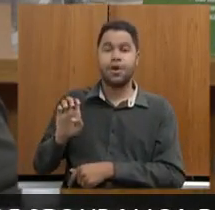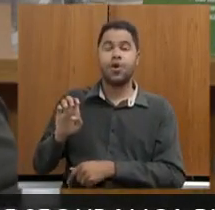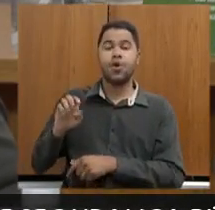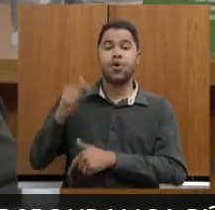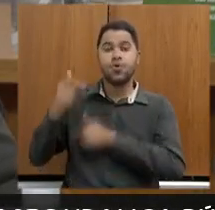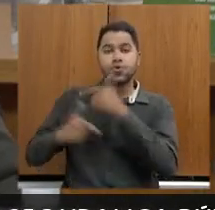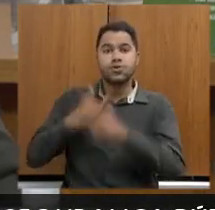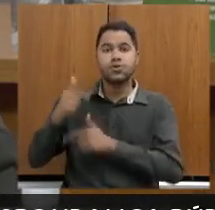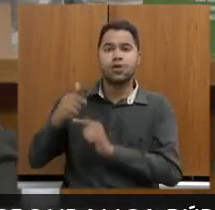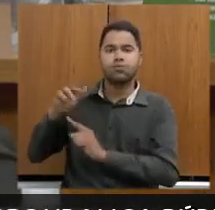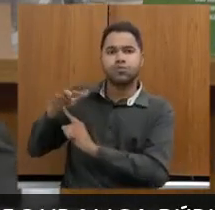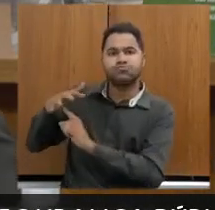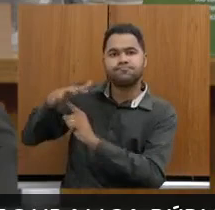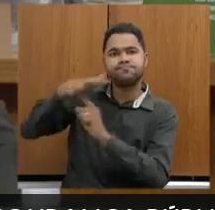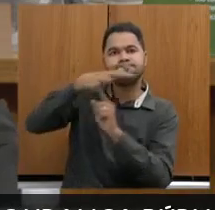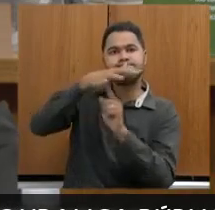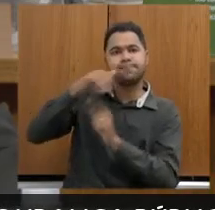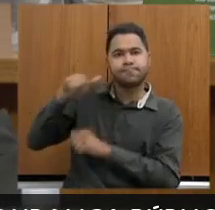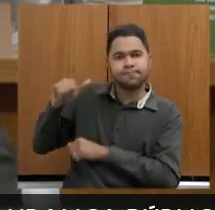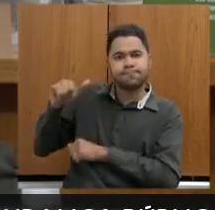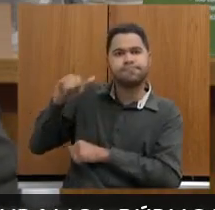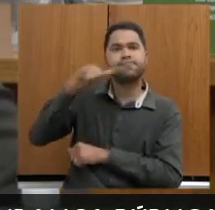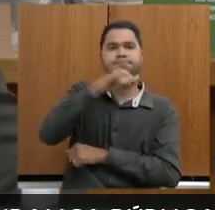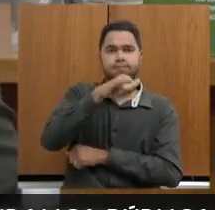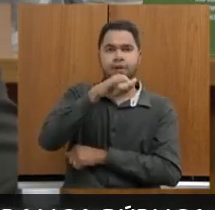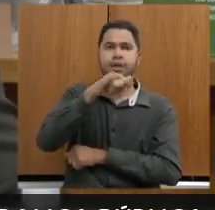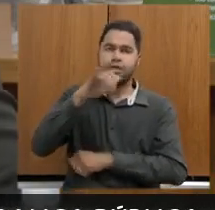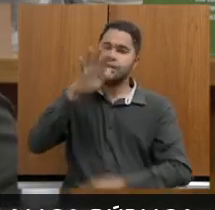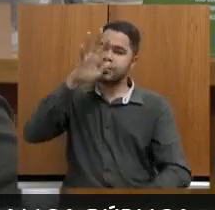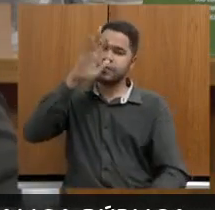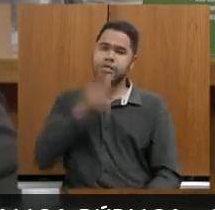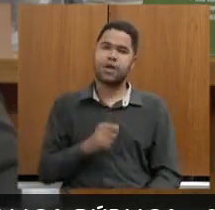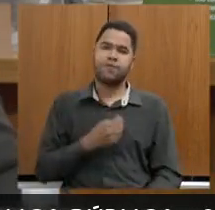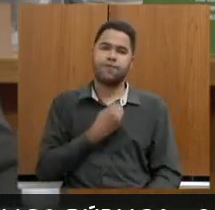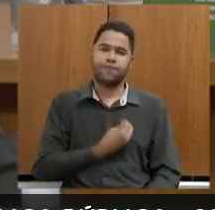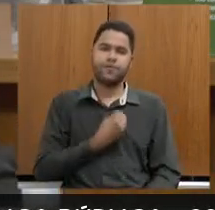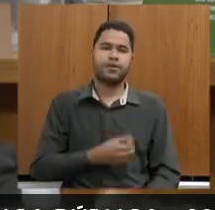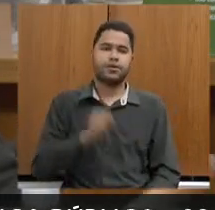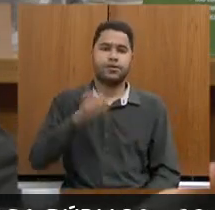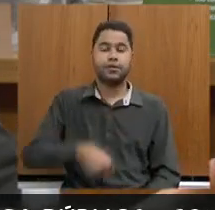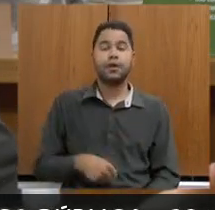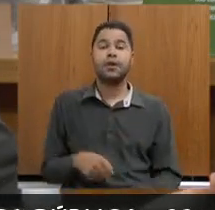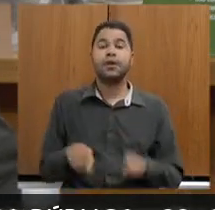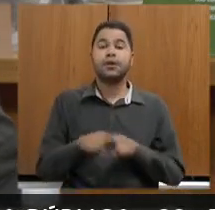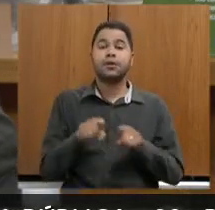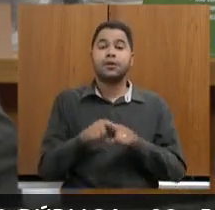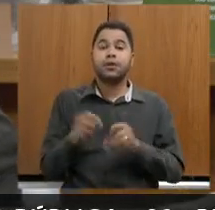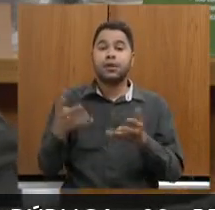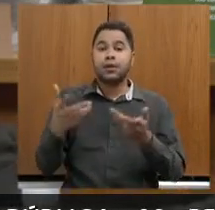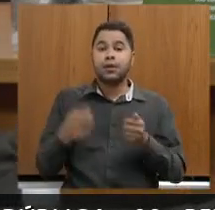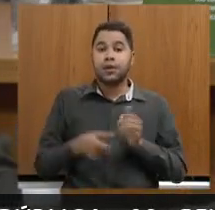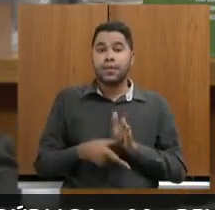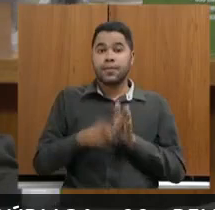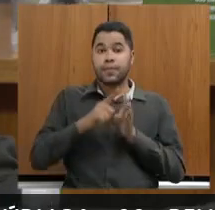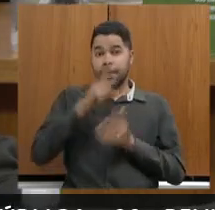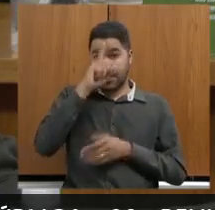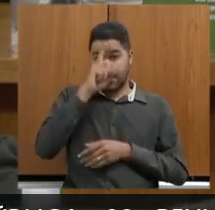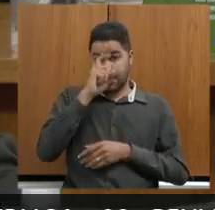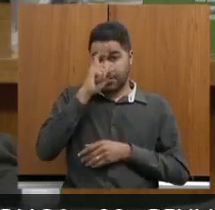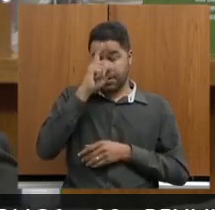é tem sido Fundamental e efetivamente salvo vidas esse atendimento pré-hospitalar ele é